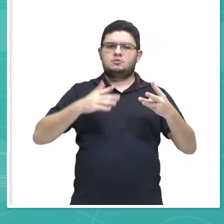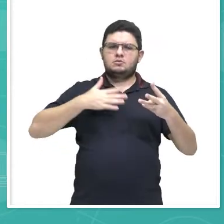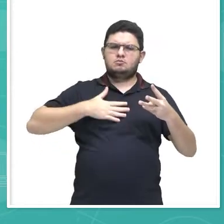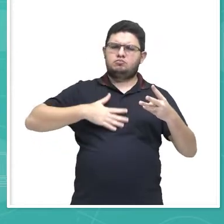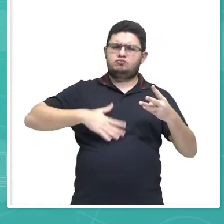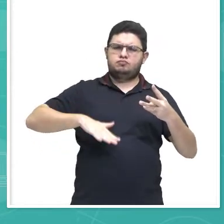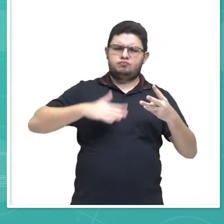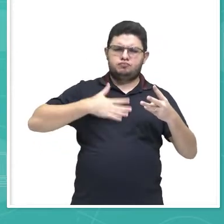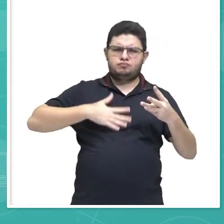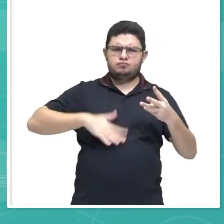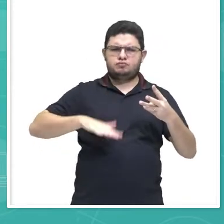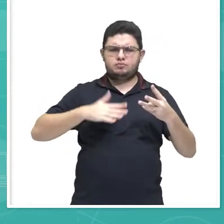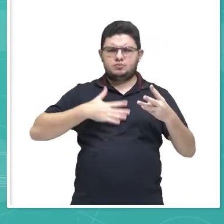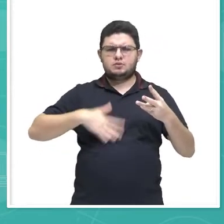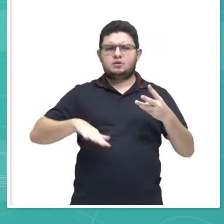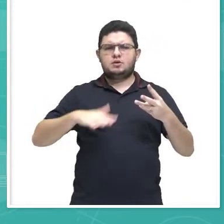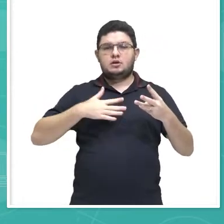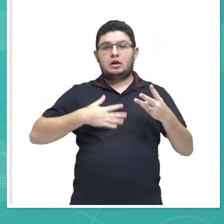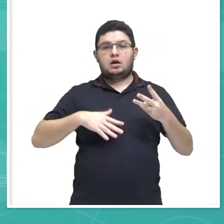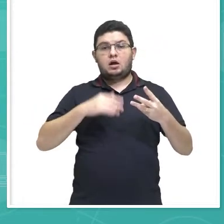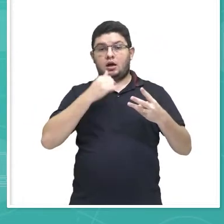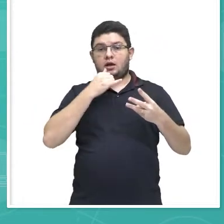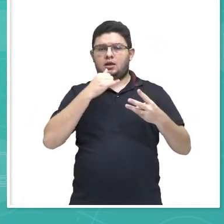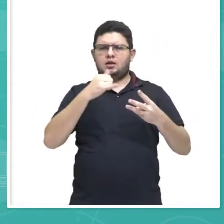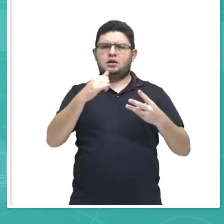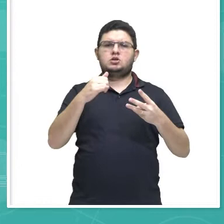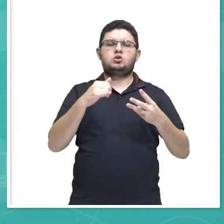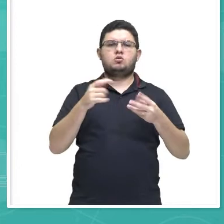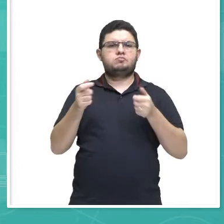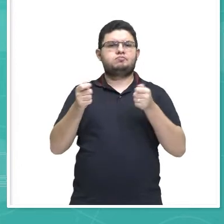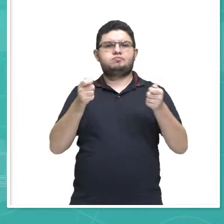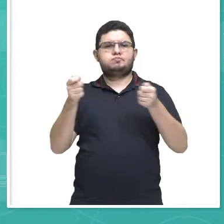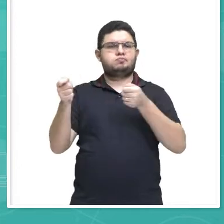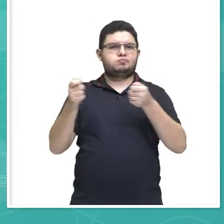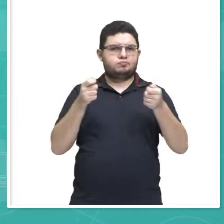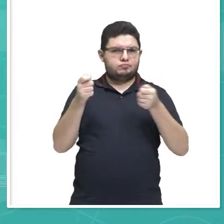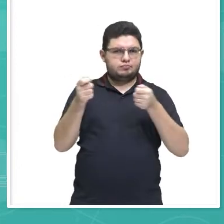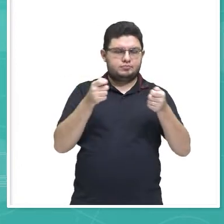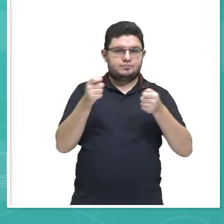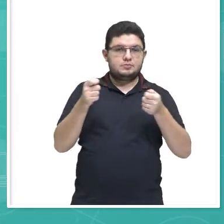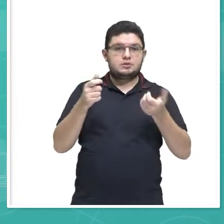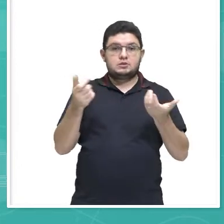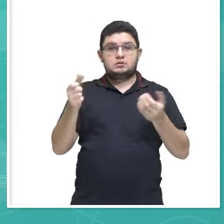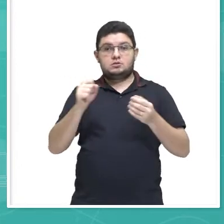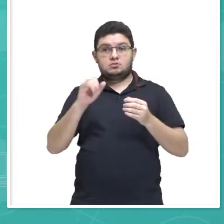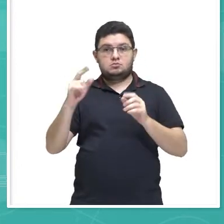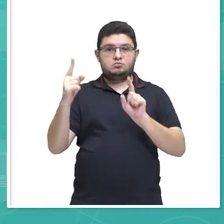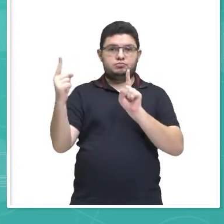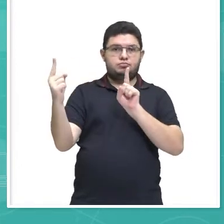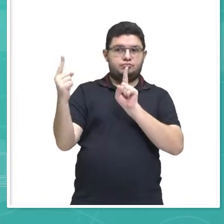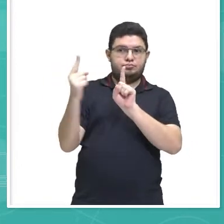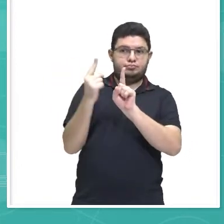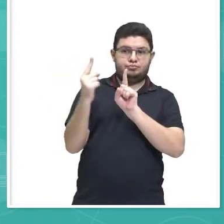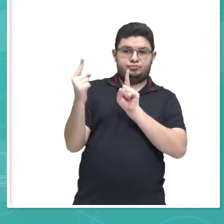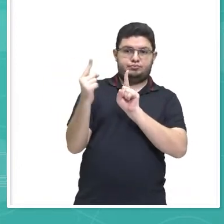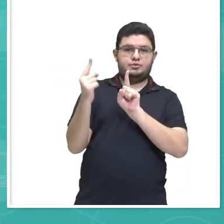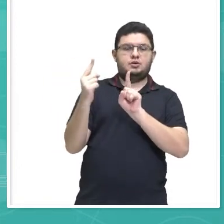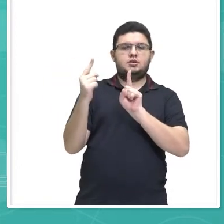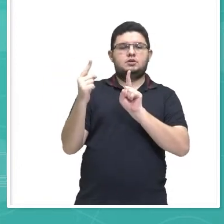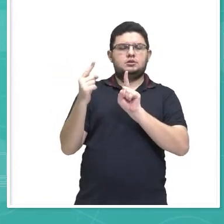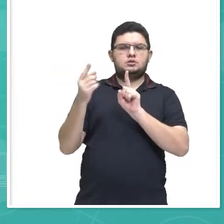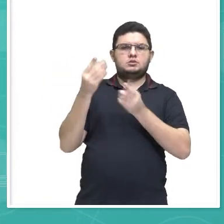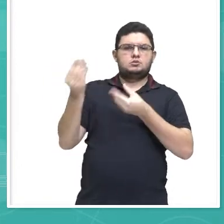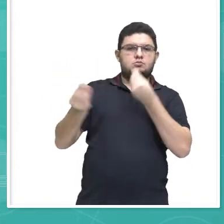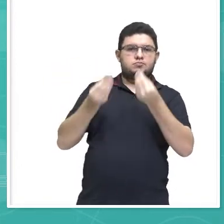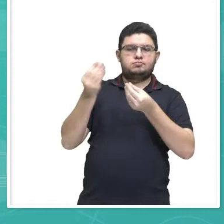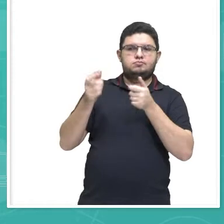da energia. Então, toda vez que alguém viesse para cima do praticante, ele poder utilizar